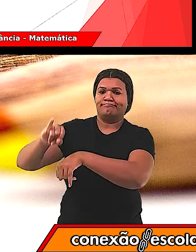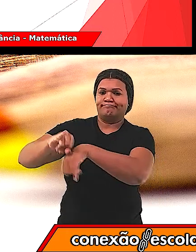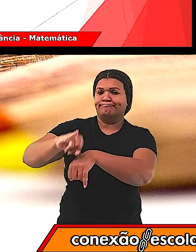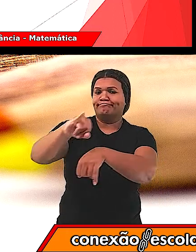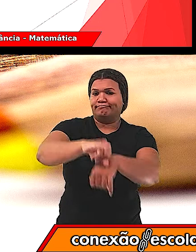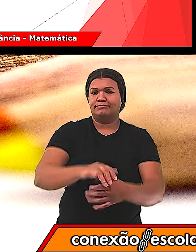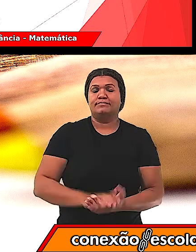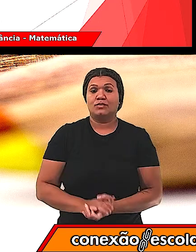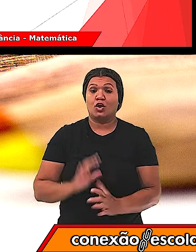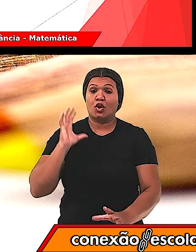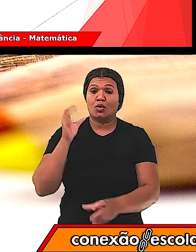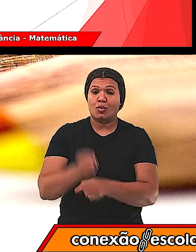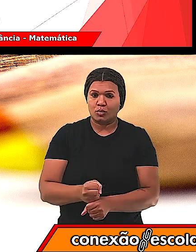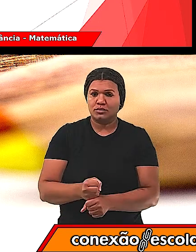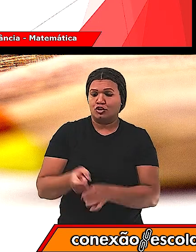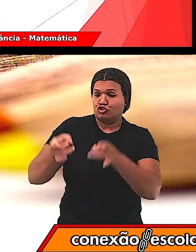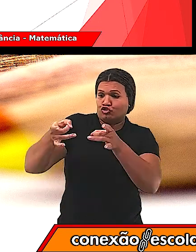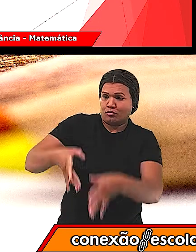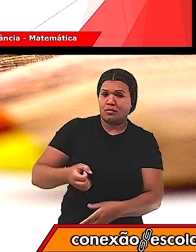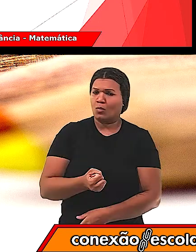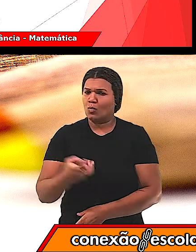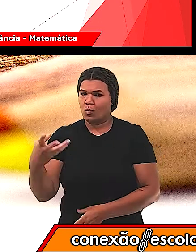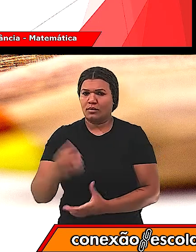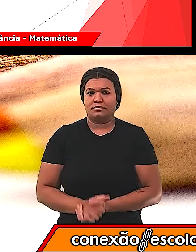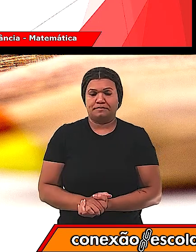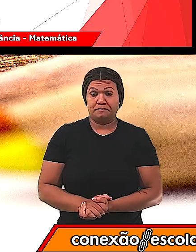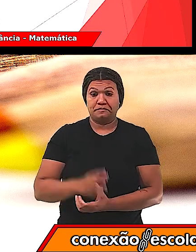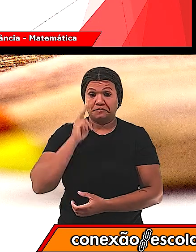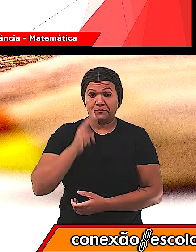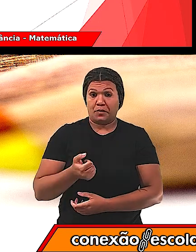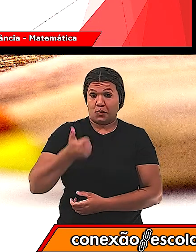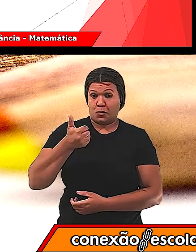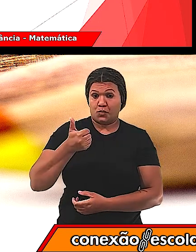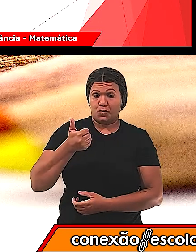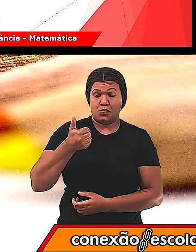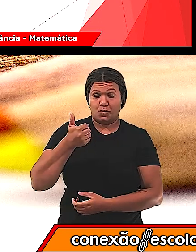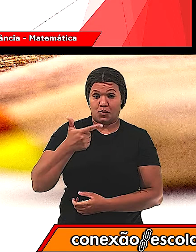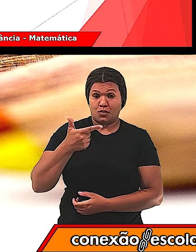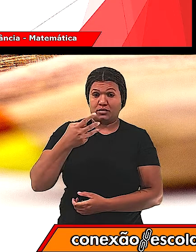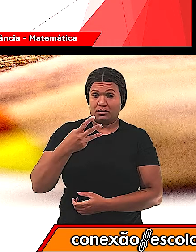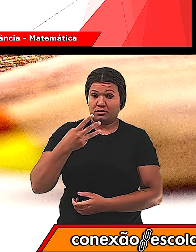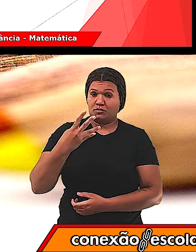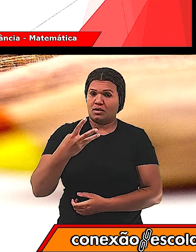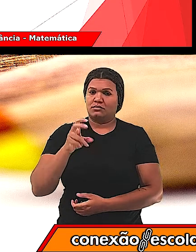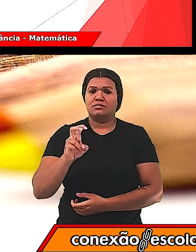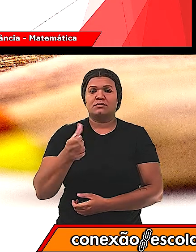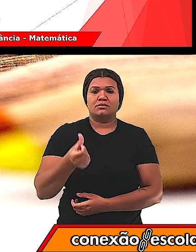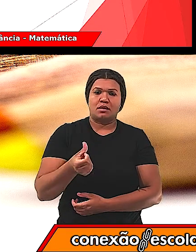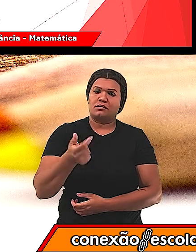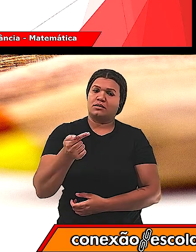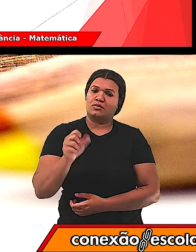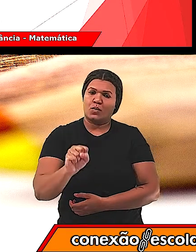Então, vamos contar as que restaram. 1, 2, 3, 4, 5, 6,